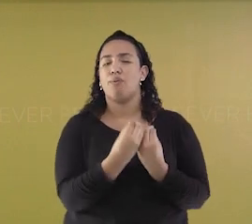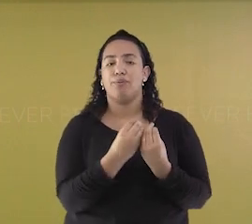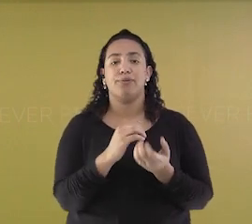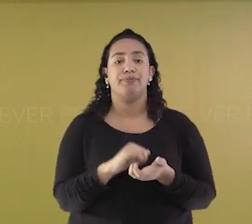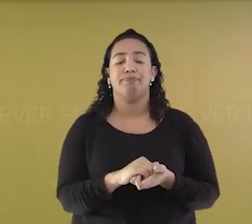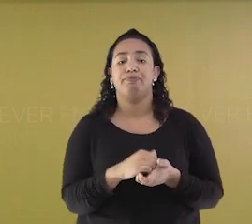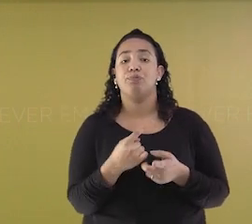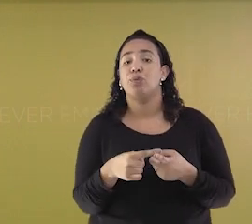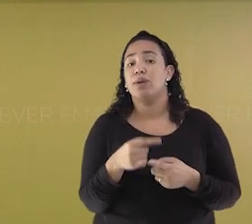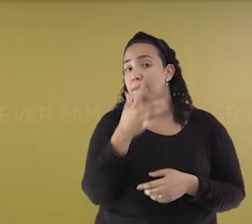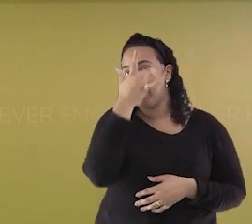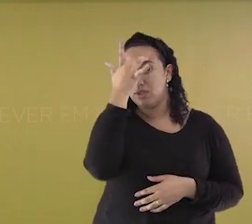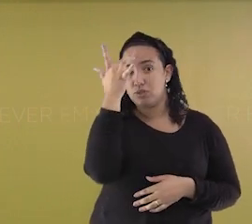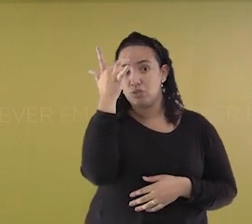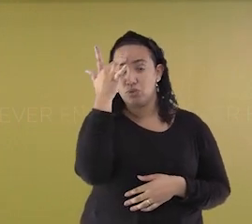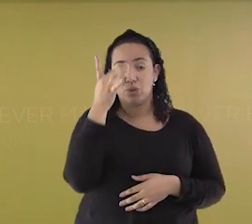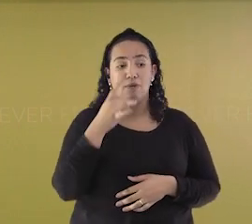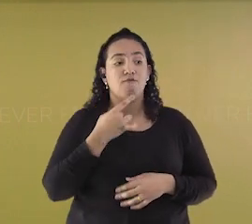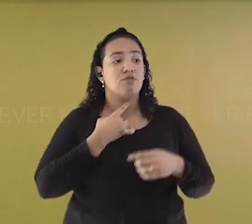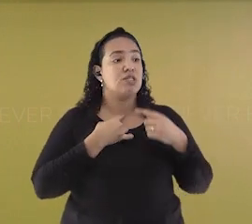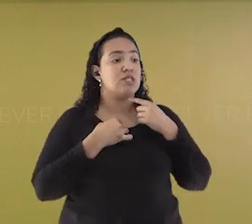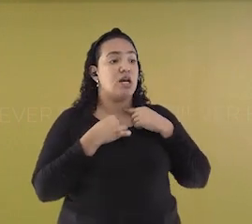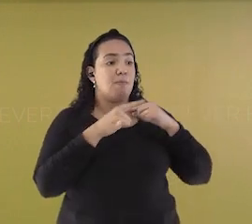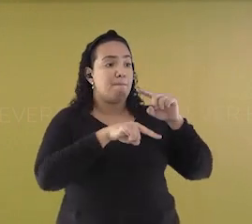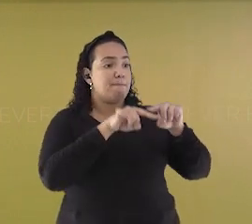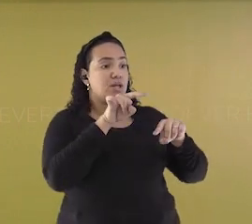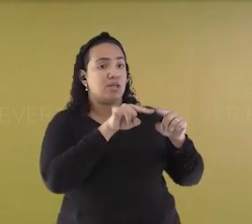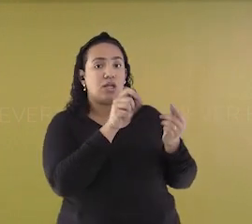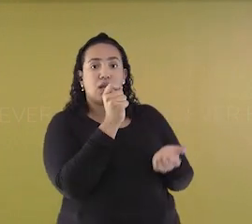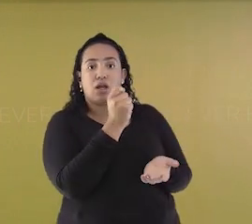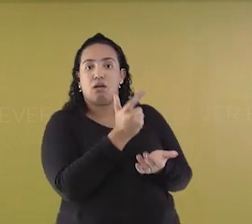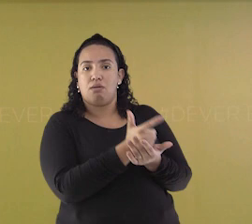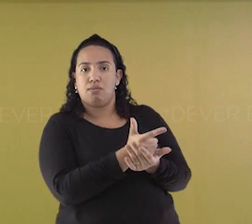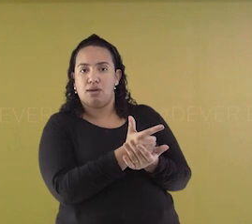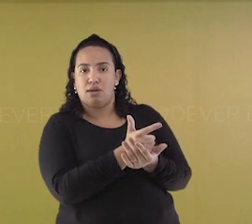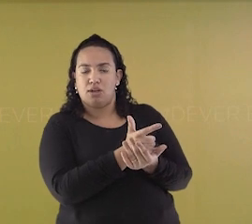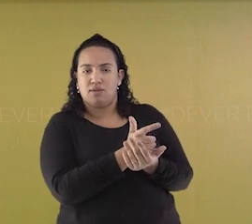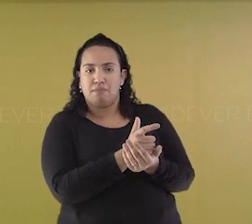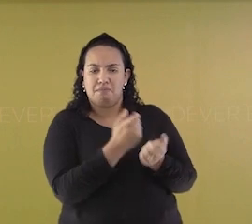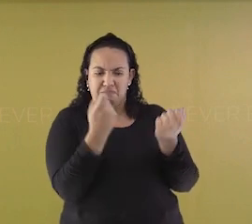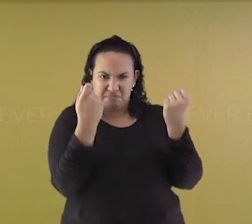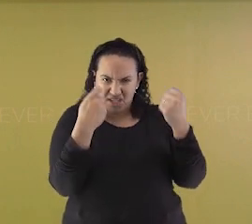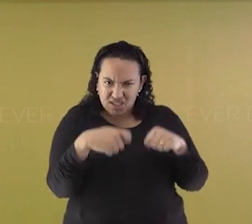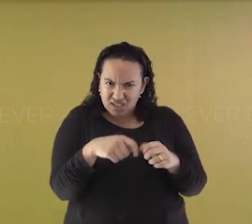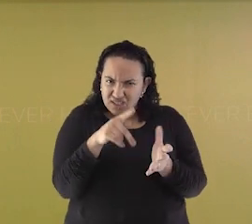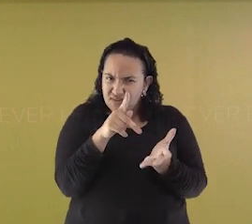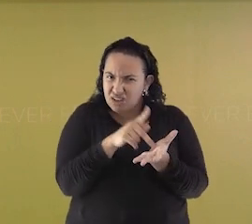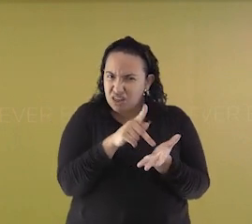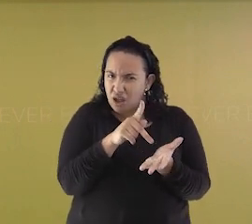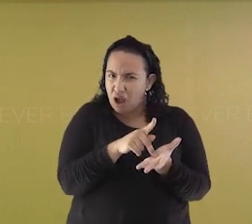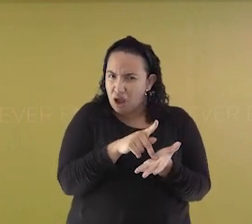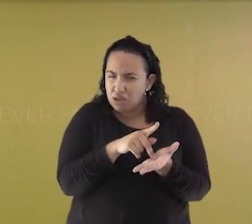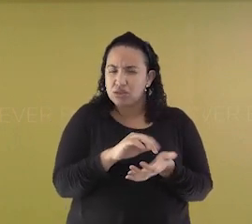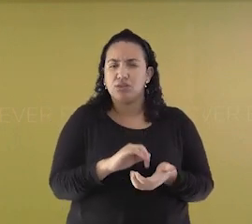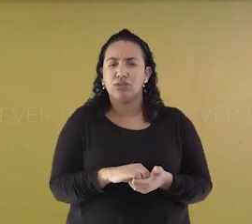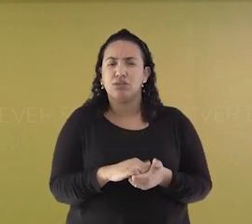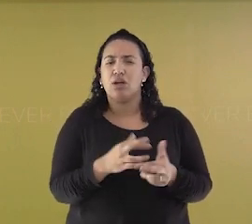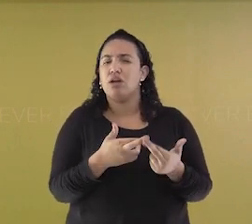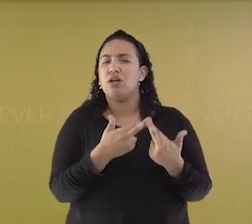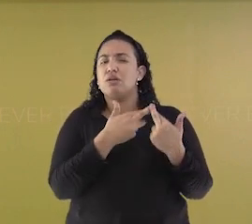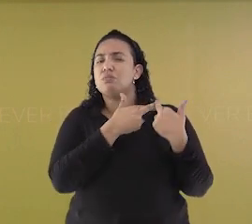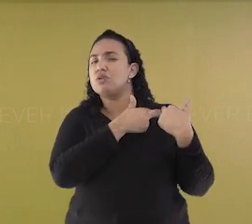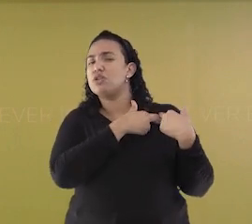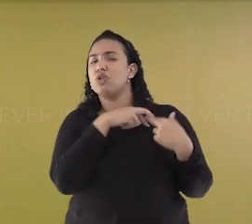as pessoas a desejarem determinado produto? Será que é a necessidade? Qual é a